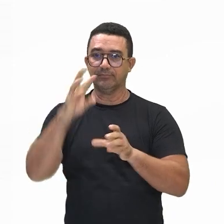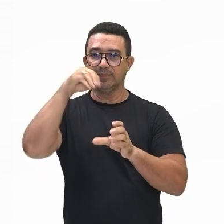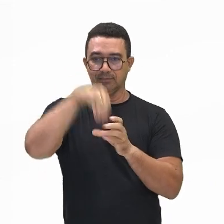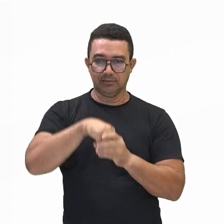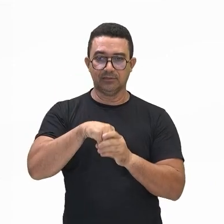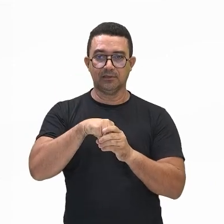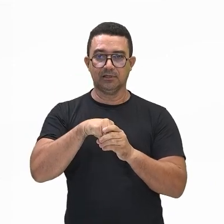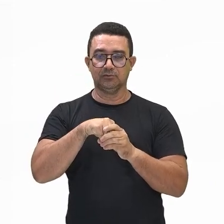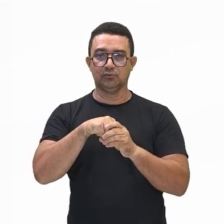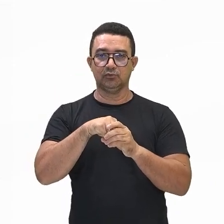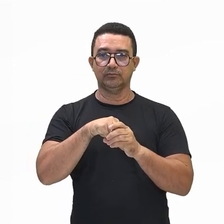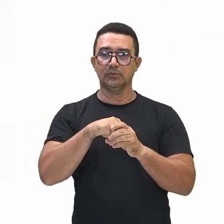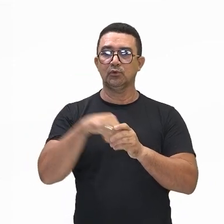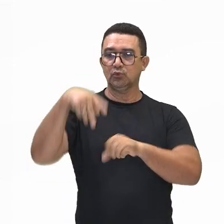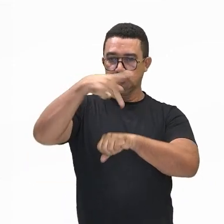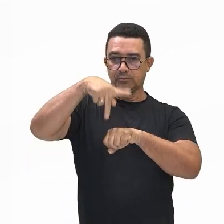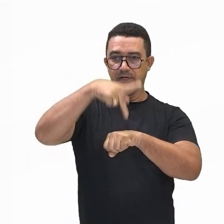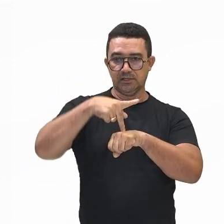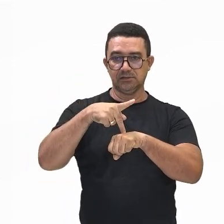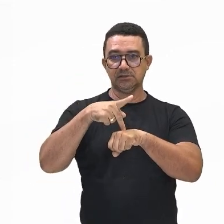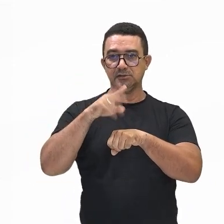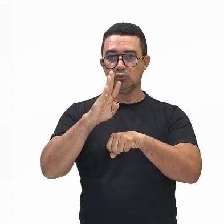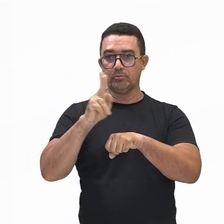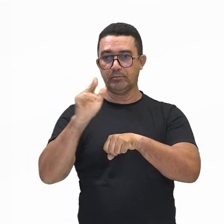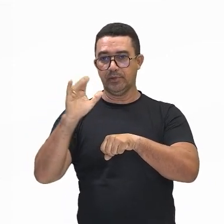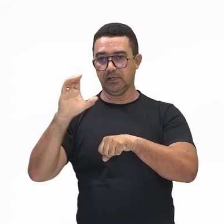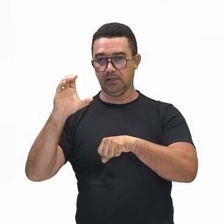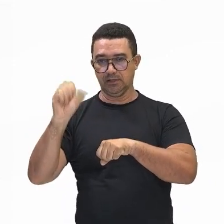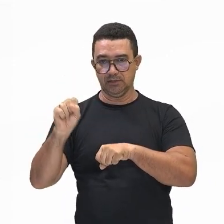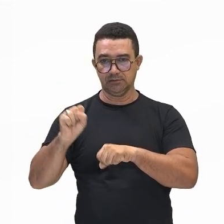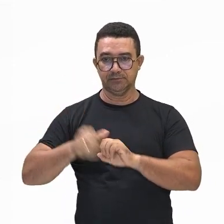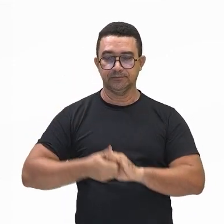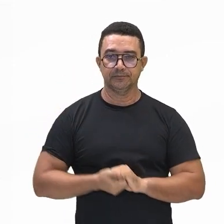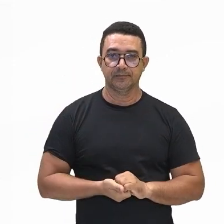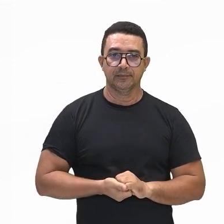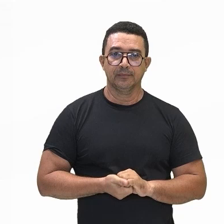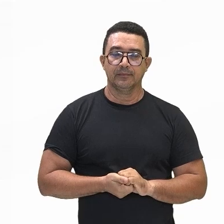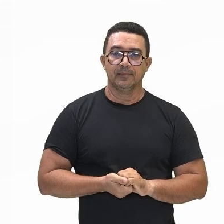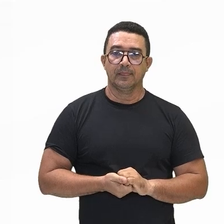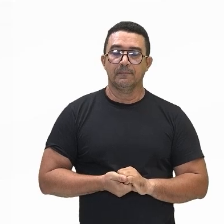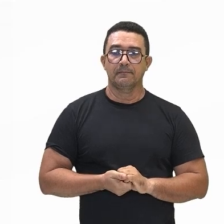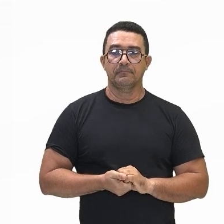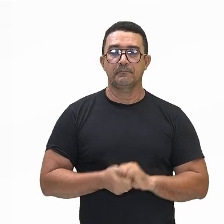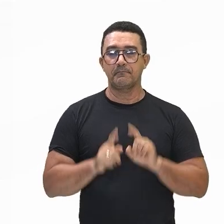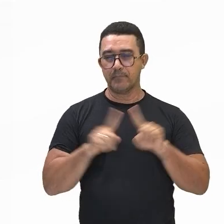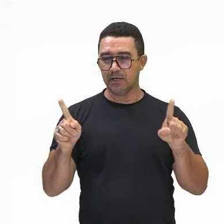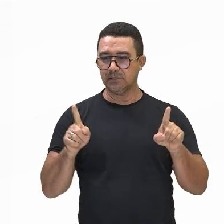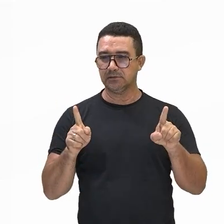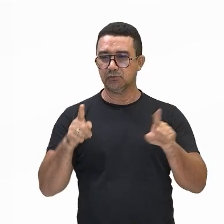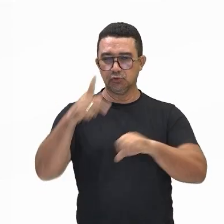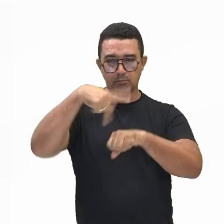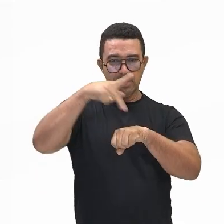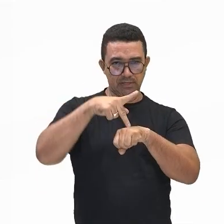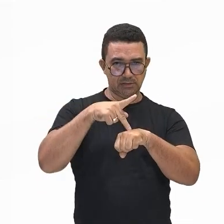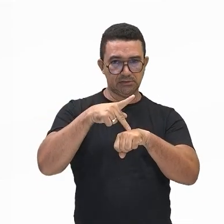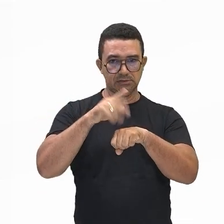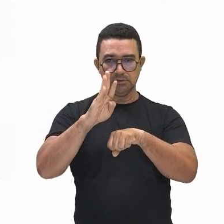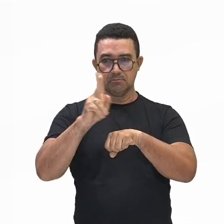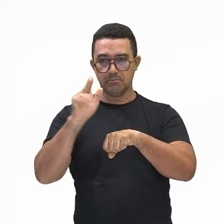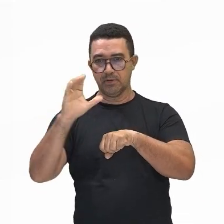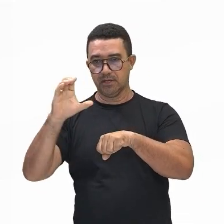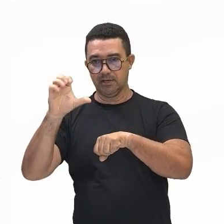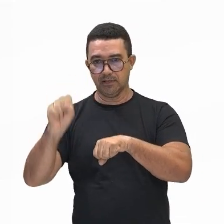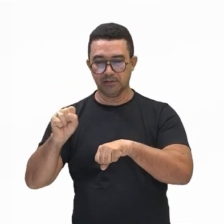dentro desses países, tá? Desse bloco aí de países. Porém, né? Os países do BRICS, a gente vai observar que